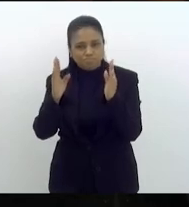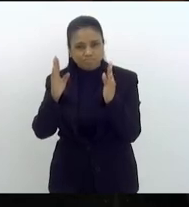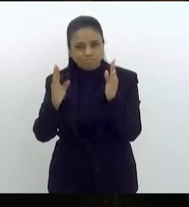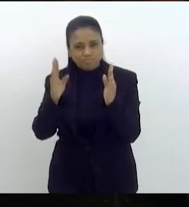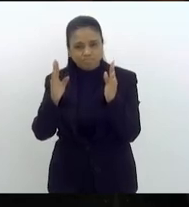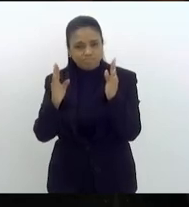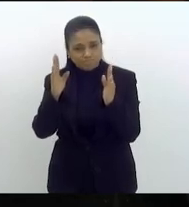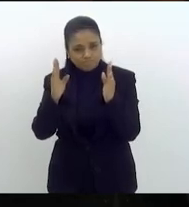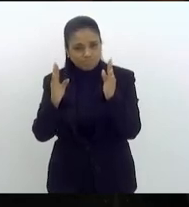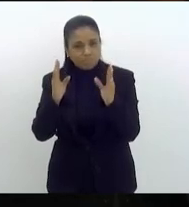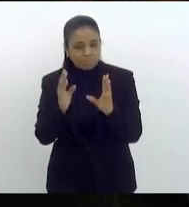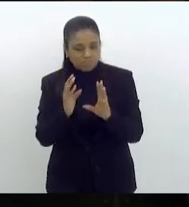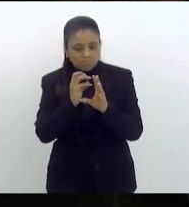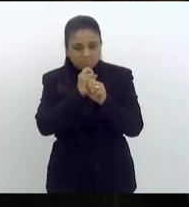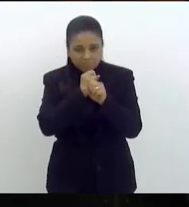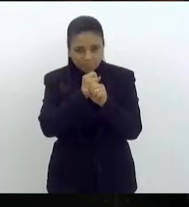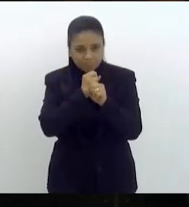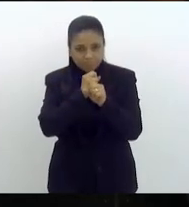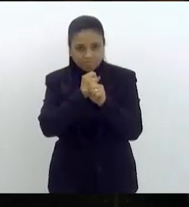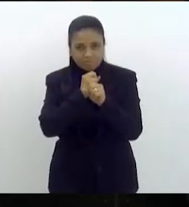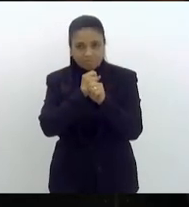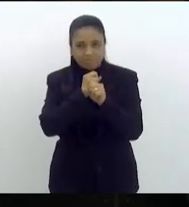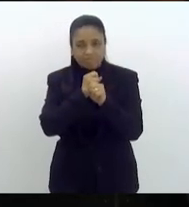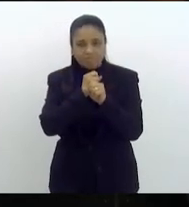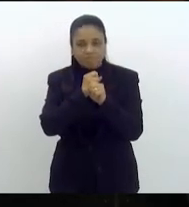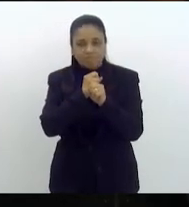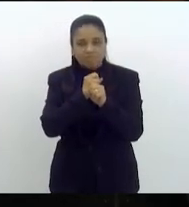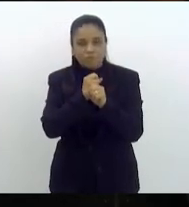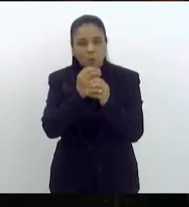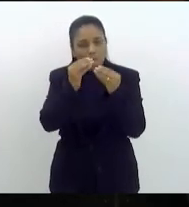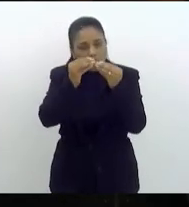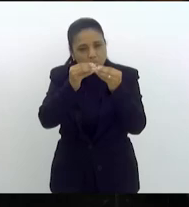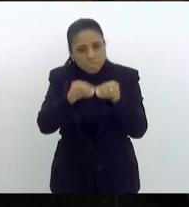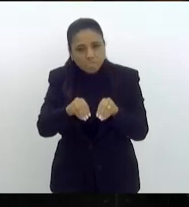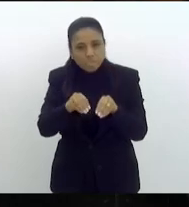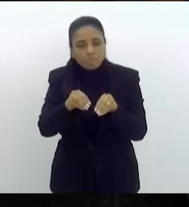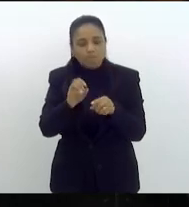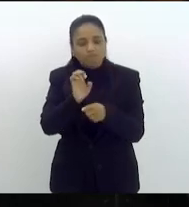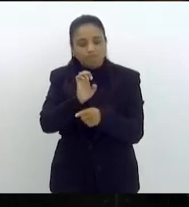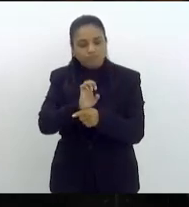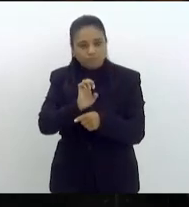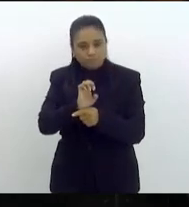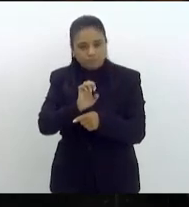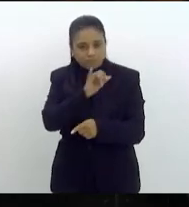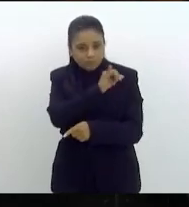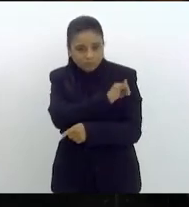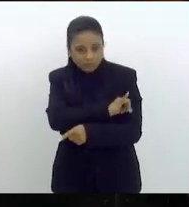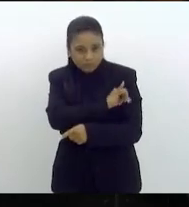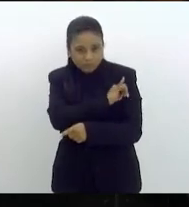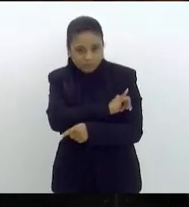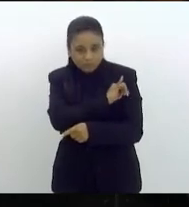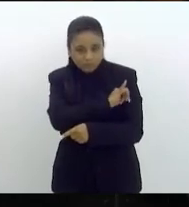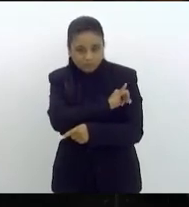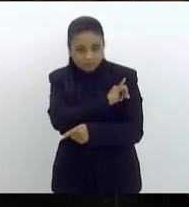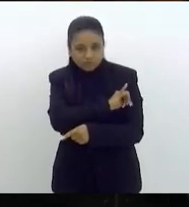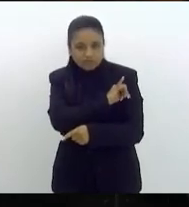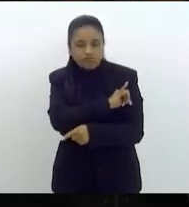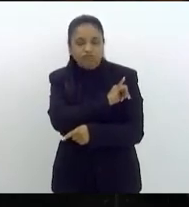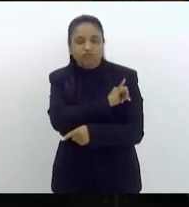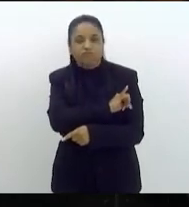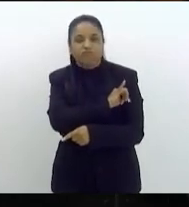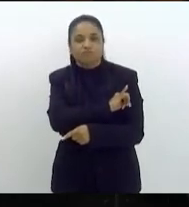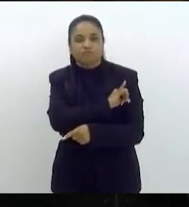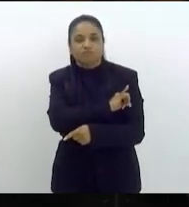e calculamos a época que o prejuízo do Estado do Rio de Janeiro tinha sido